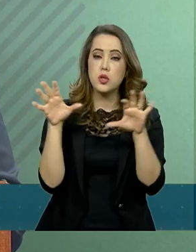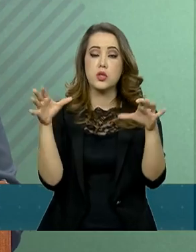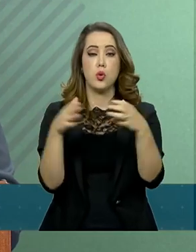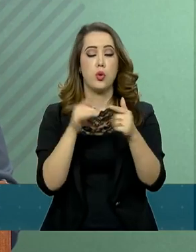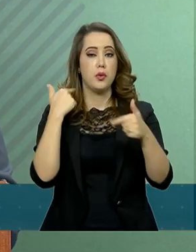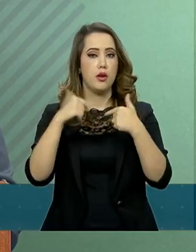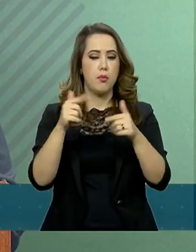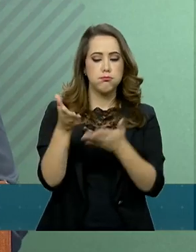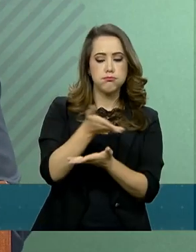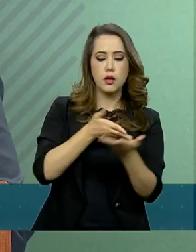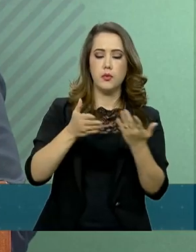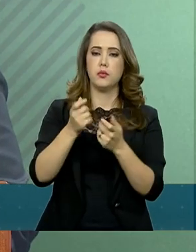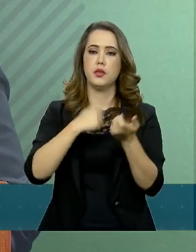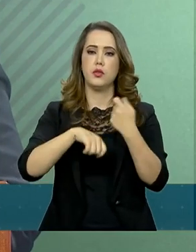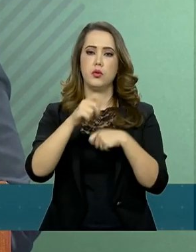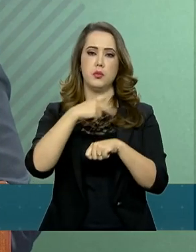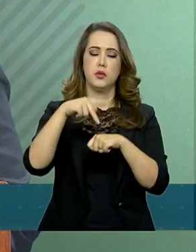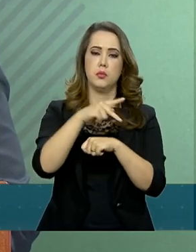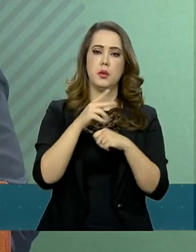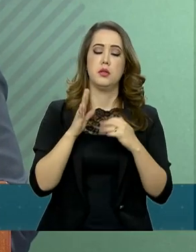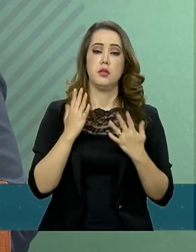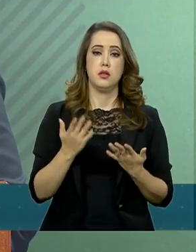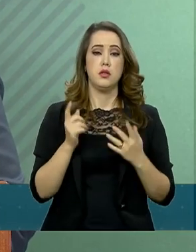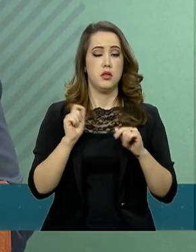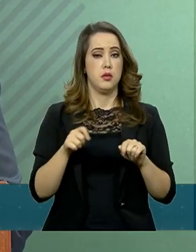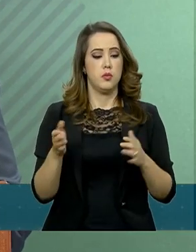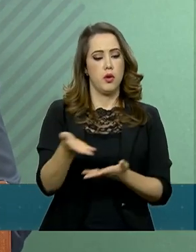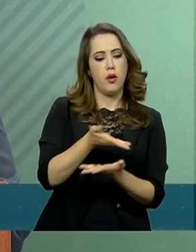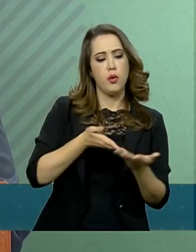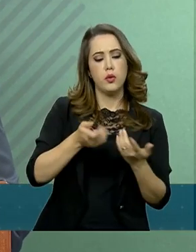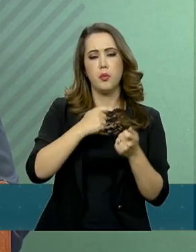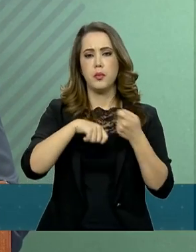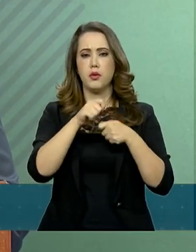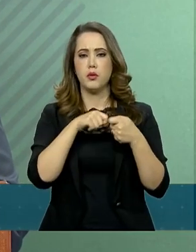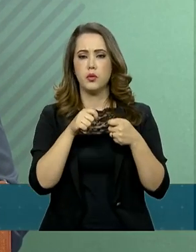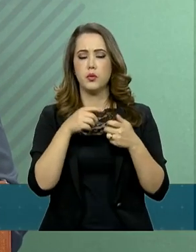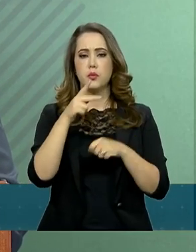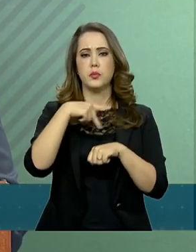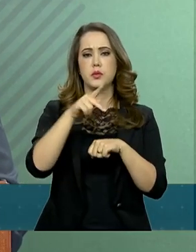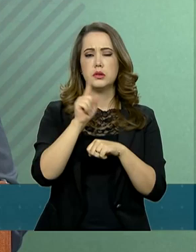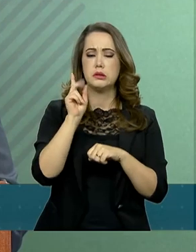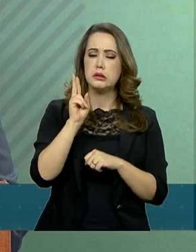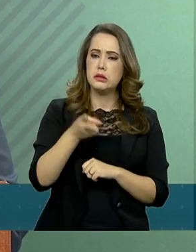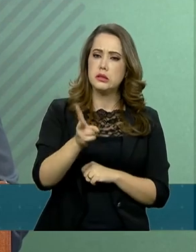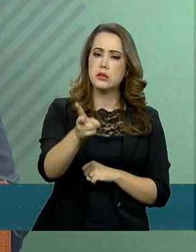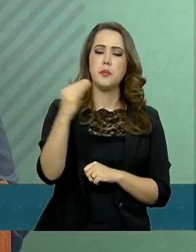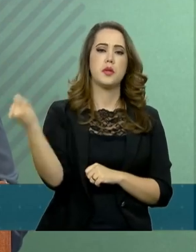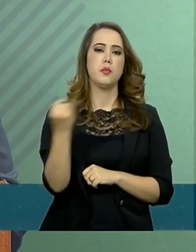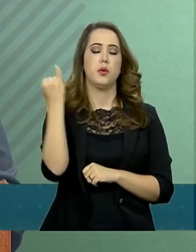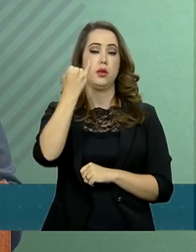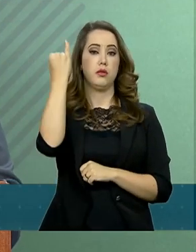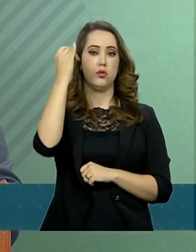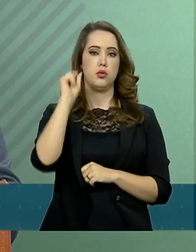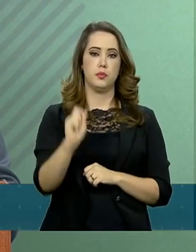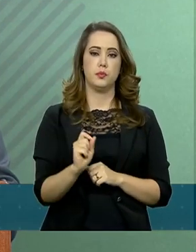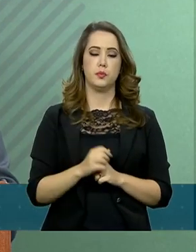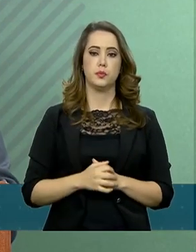movimenta a economia do país e que por movimentar a economia do país é tão importante